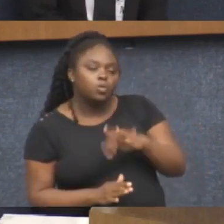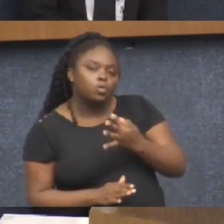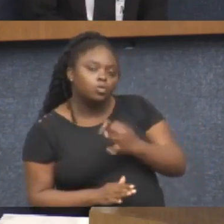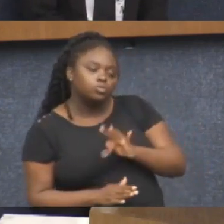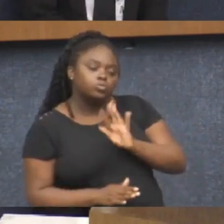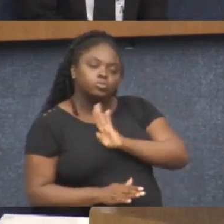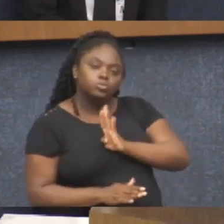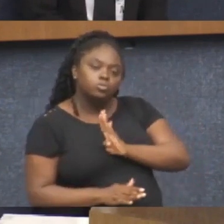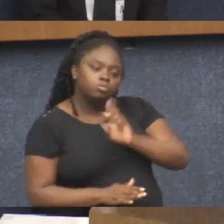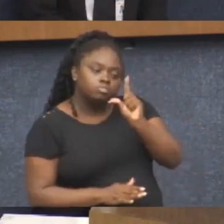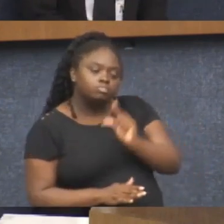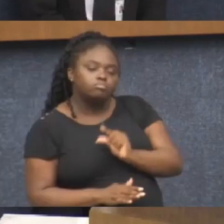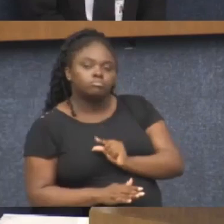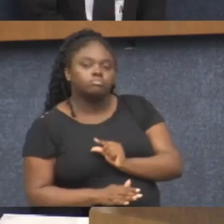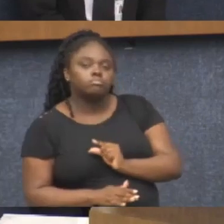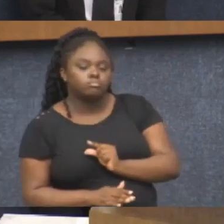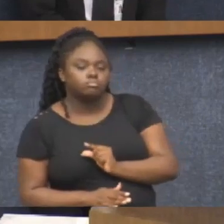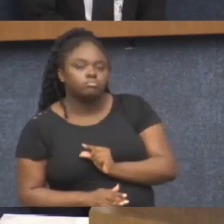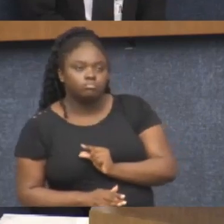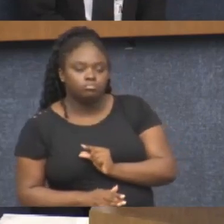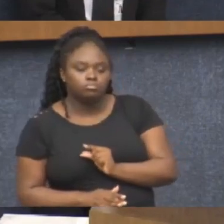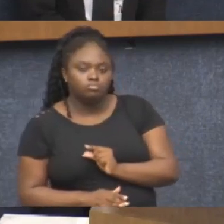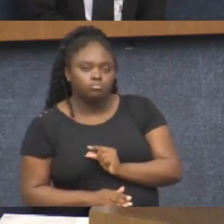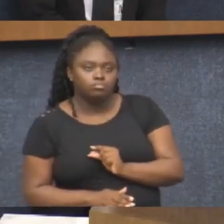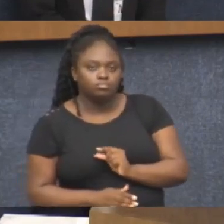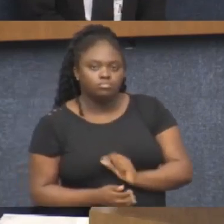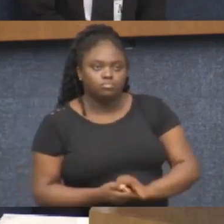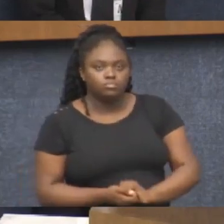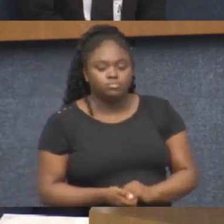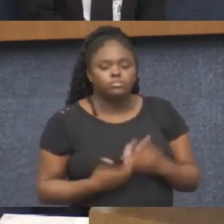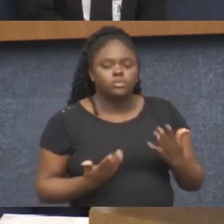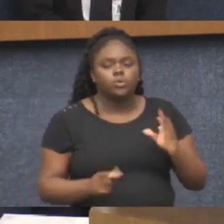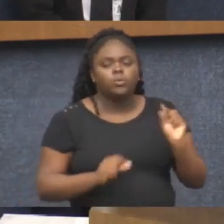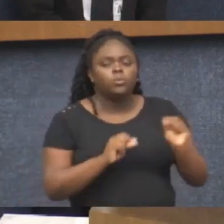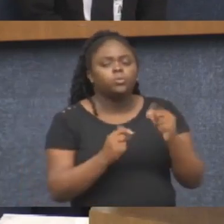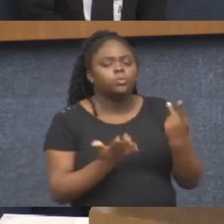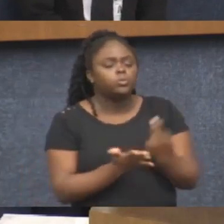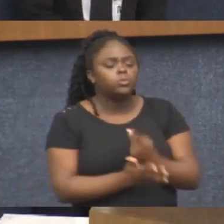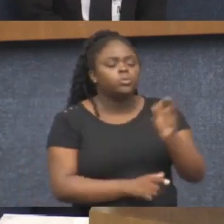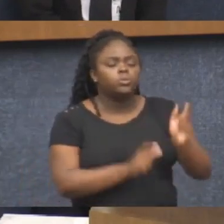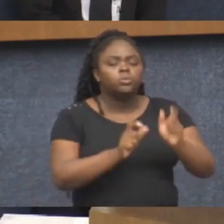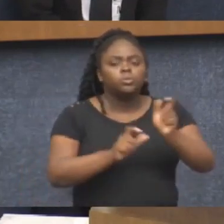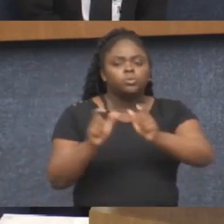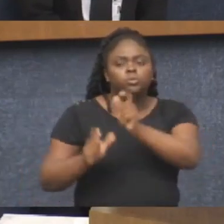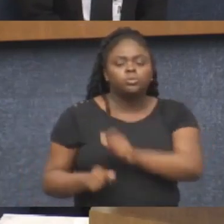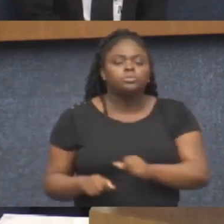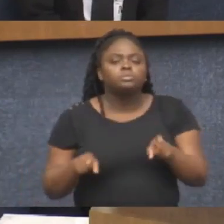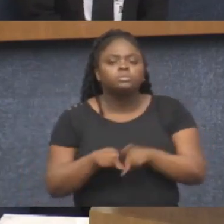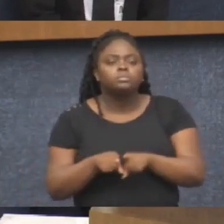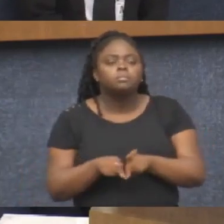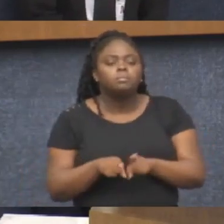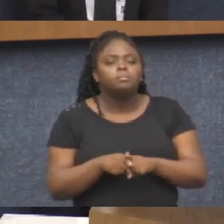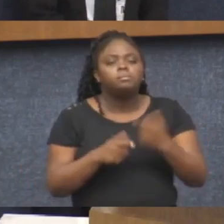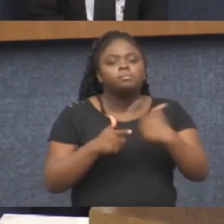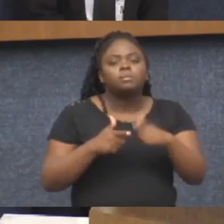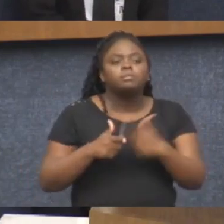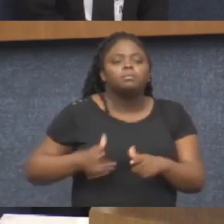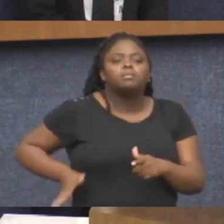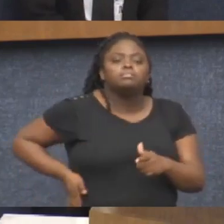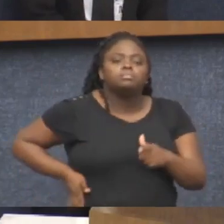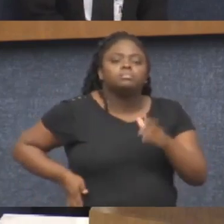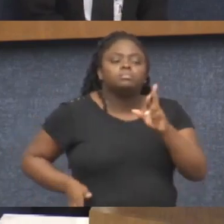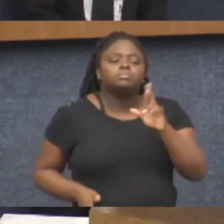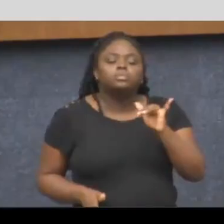É isso. No final das contas, pessoal, é a relação ali. O que está acontecendo com essas pessoas? Infecção urinária, mesma